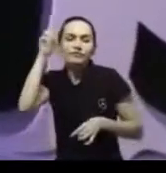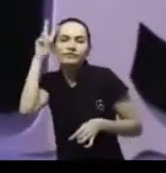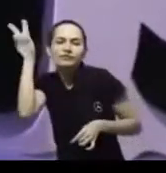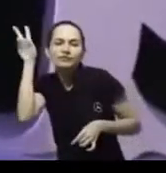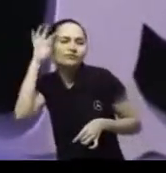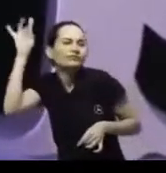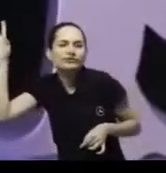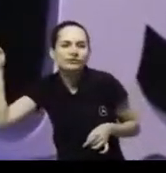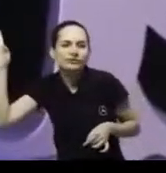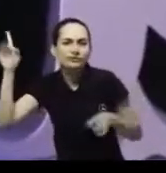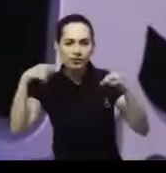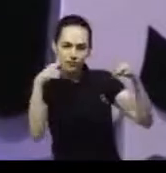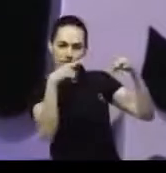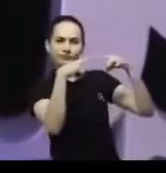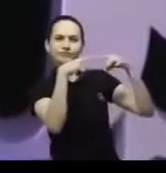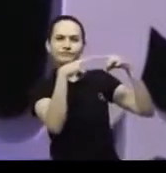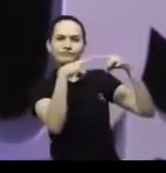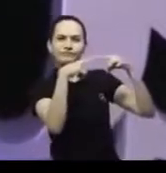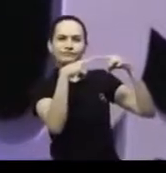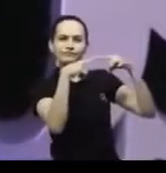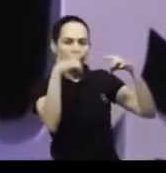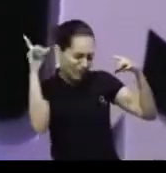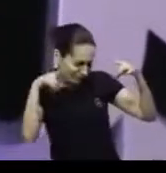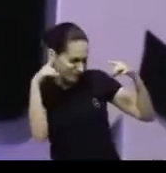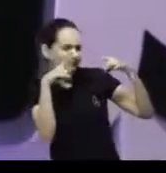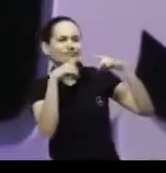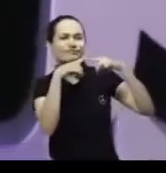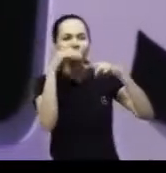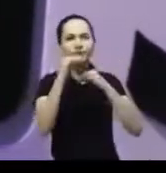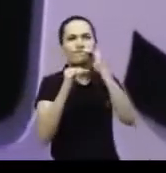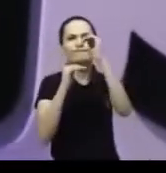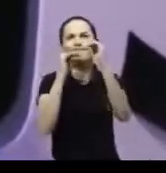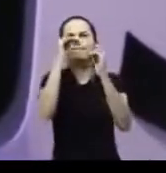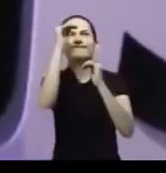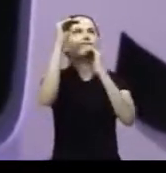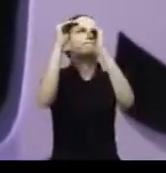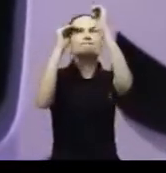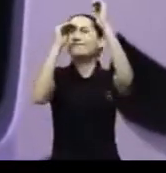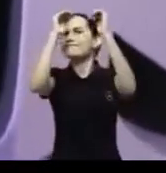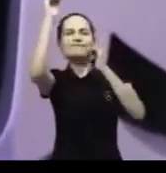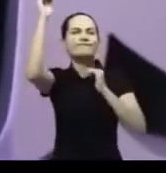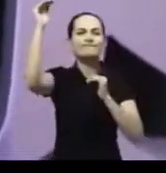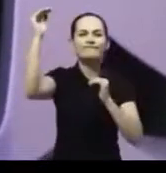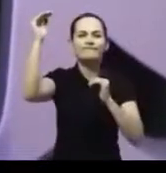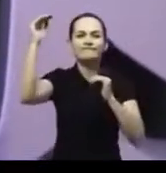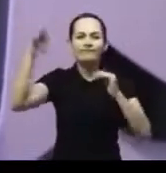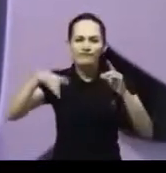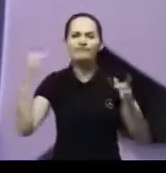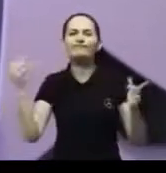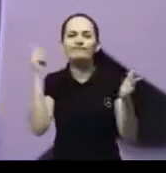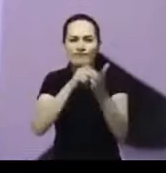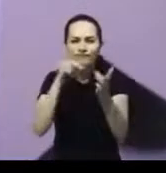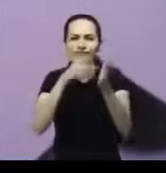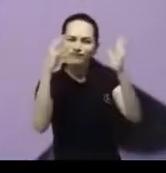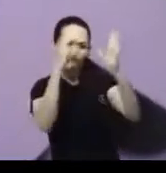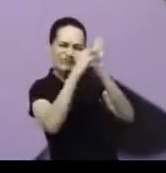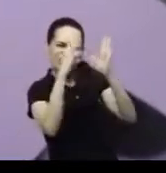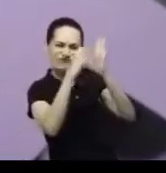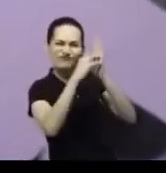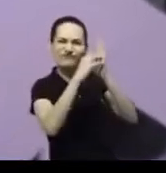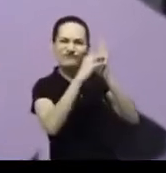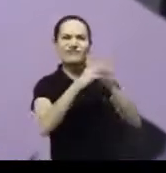histórias convergem em uma ideal o ideal de construir algo tão grandioso que se torna um símbolo